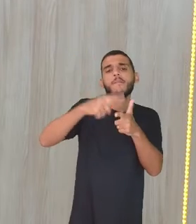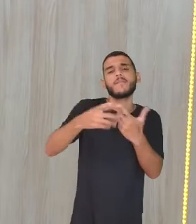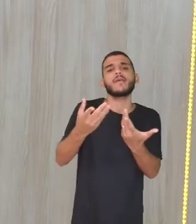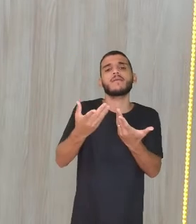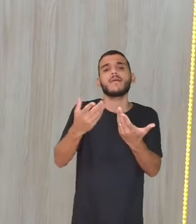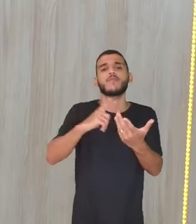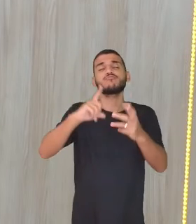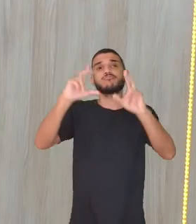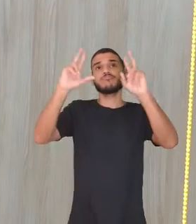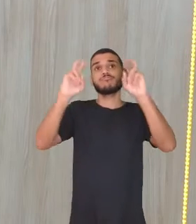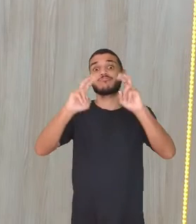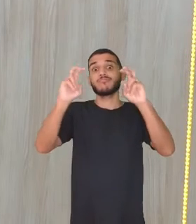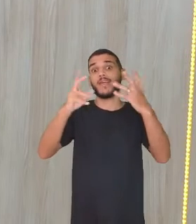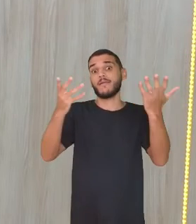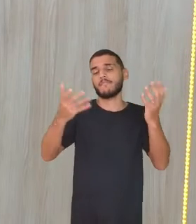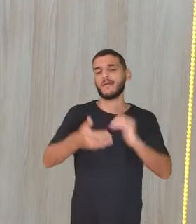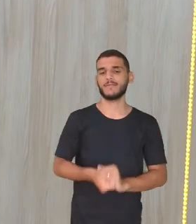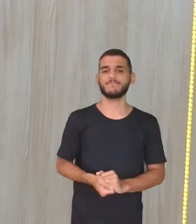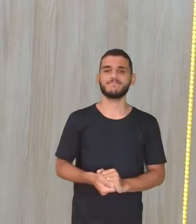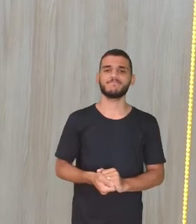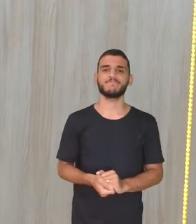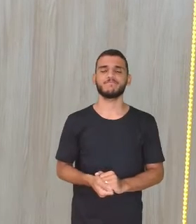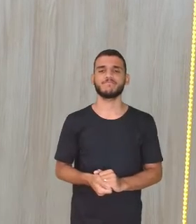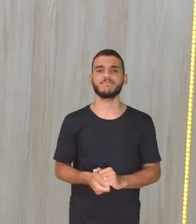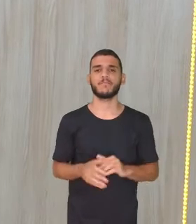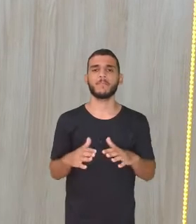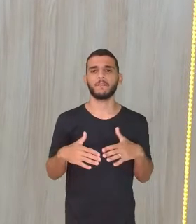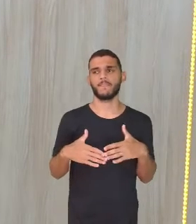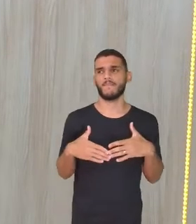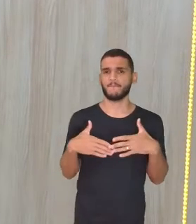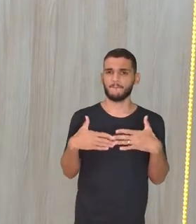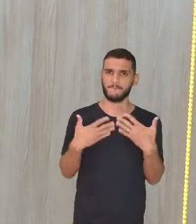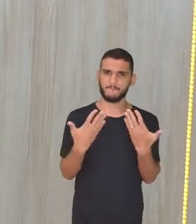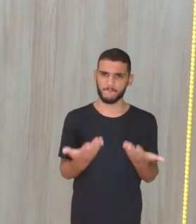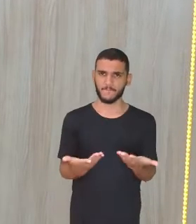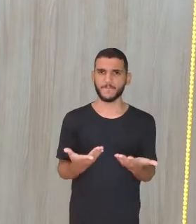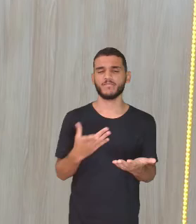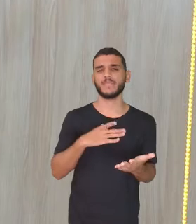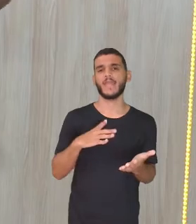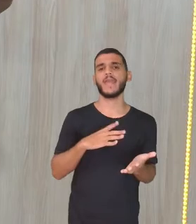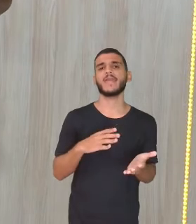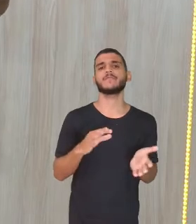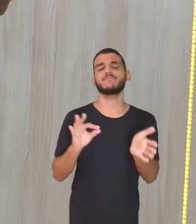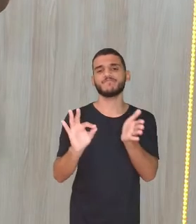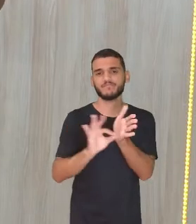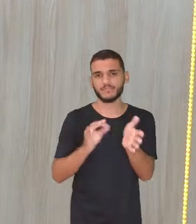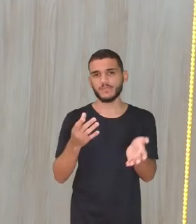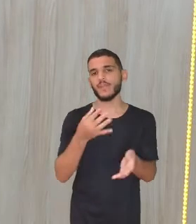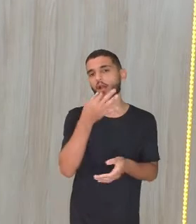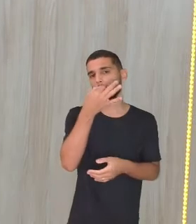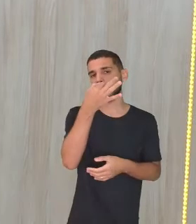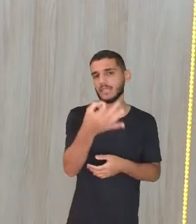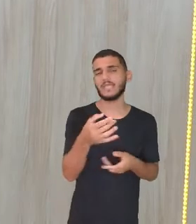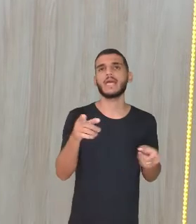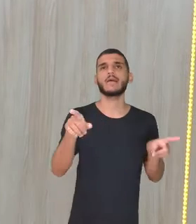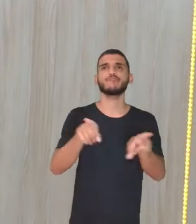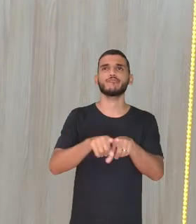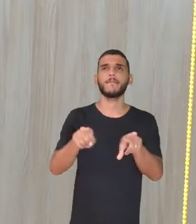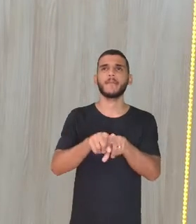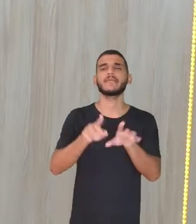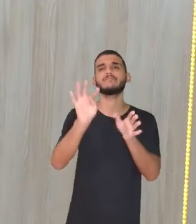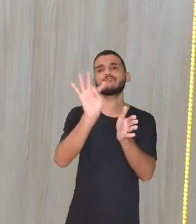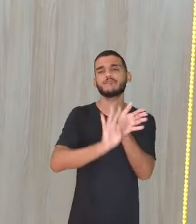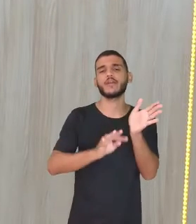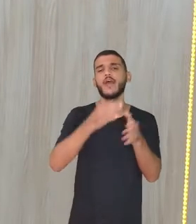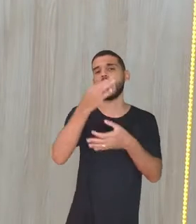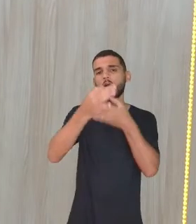esse assunto, né? Se você vai fazer um texto, porque os artigos de opinião, texto argumentativo, geralmente traz temas polêmicos,